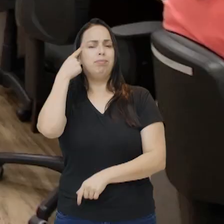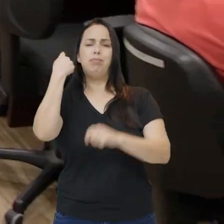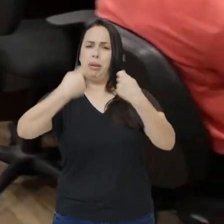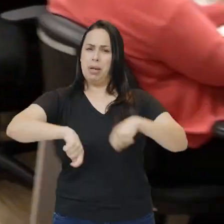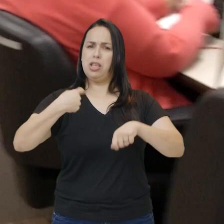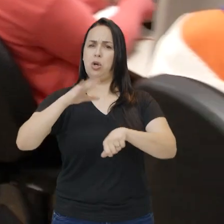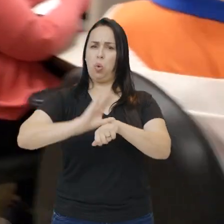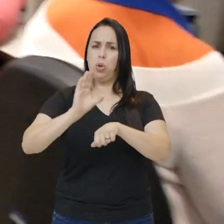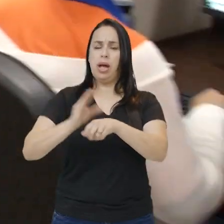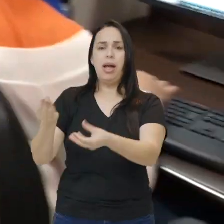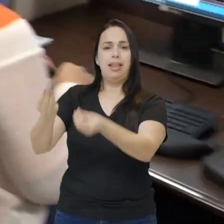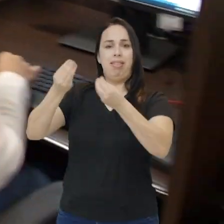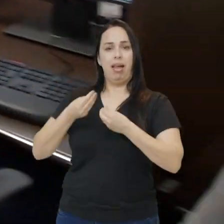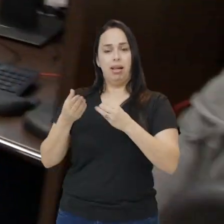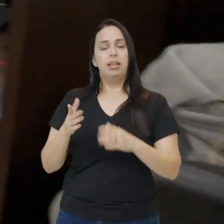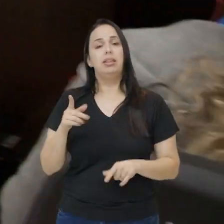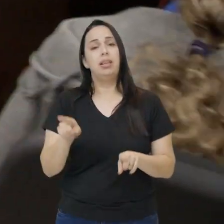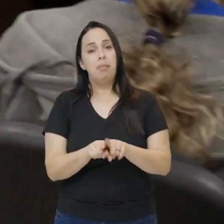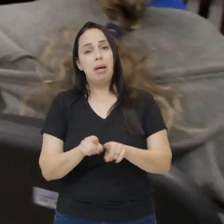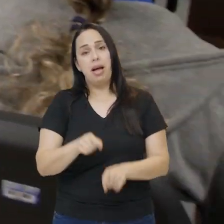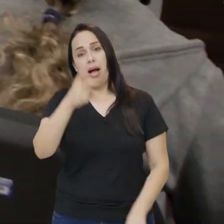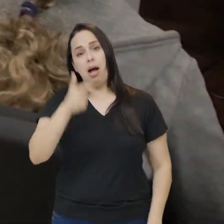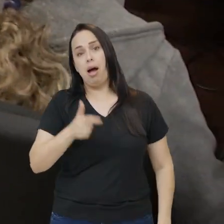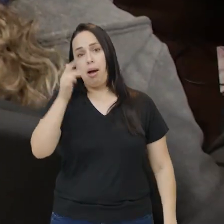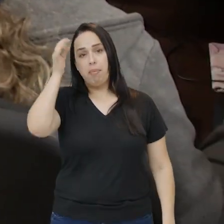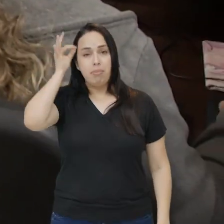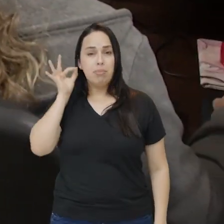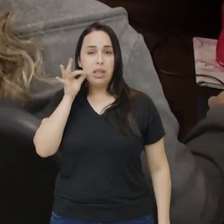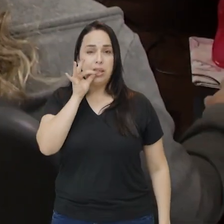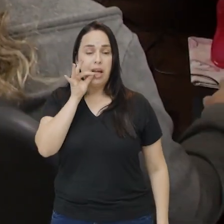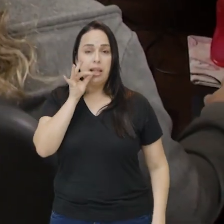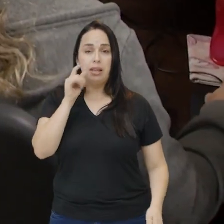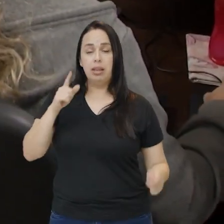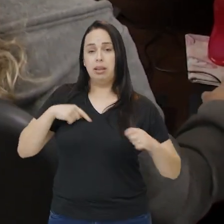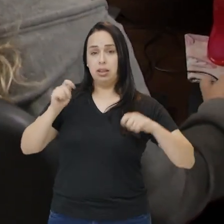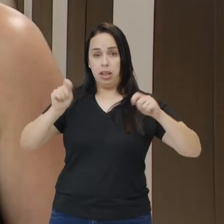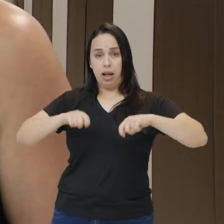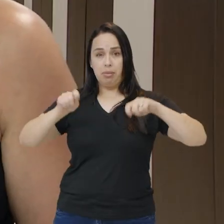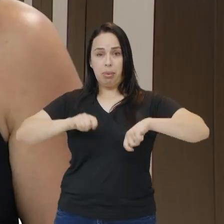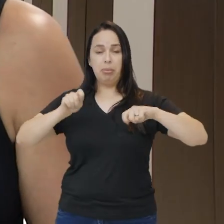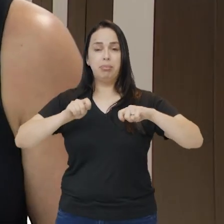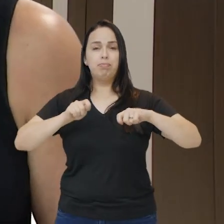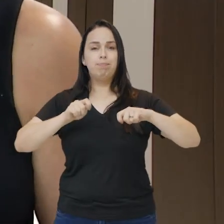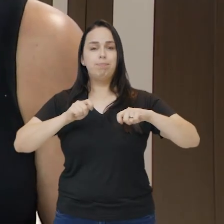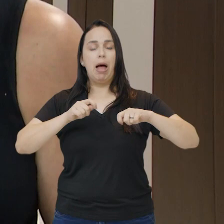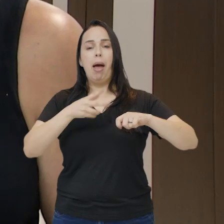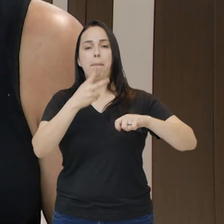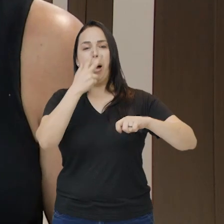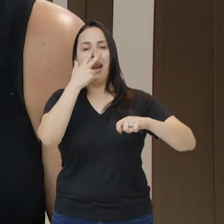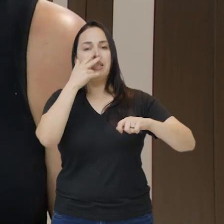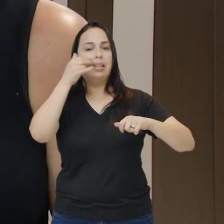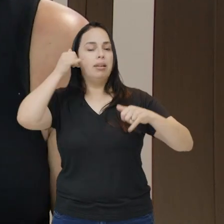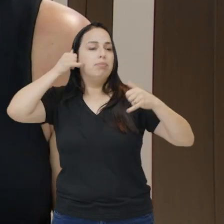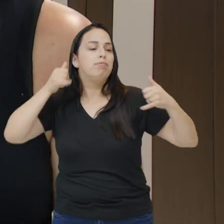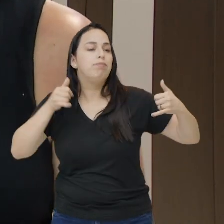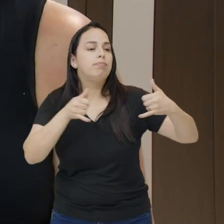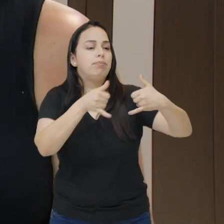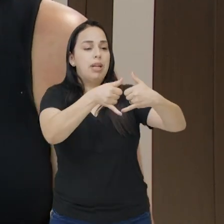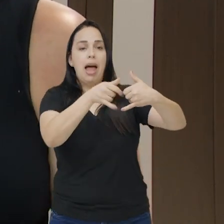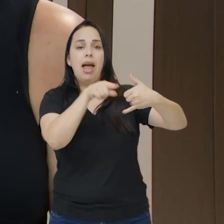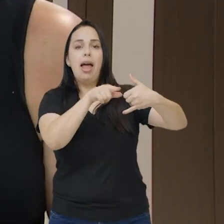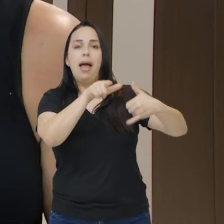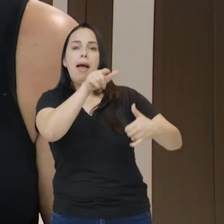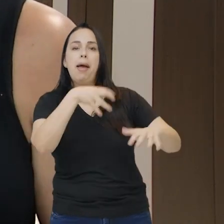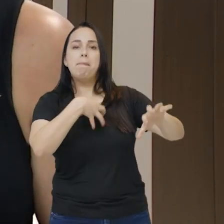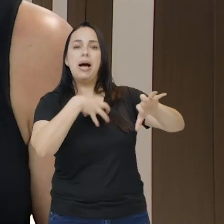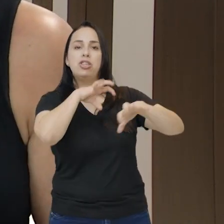necessidade. É importante que o atendente, ele tenha a capacidade de se colocar no lugar do cidadão. Afinal